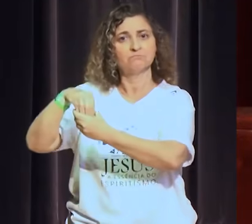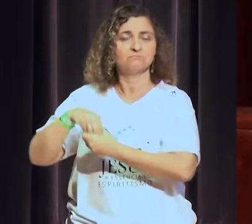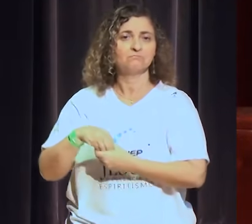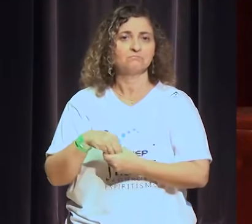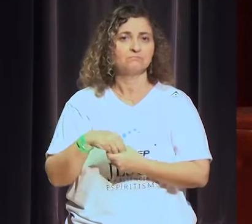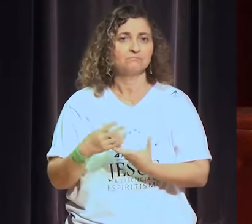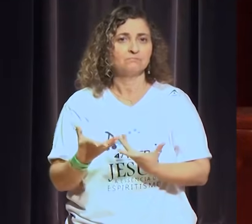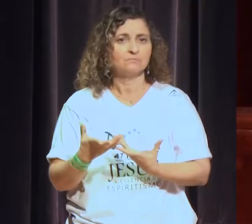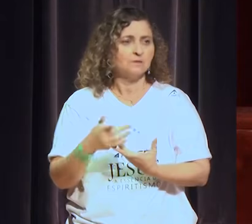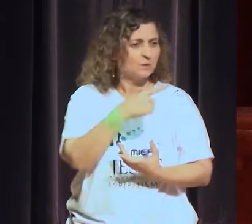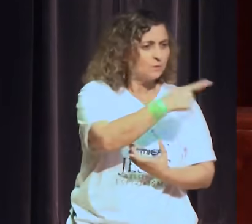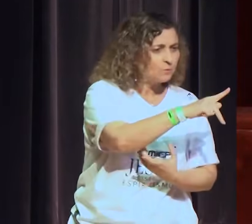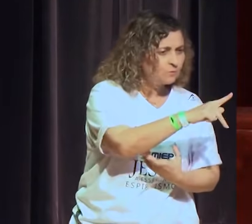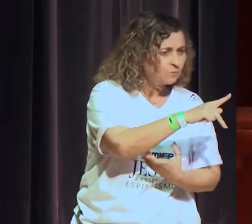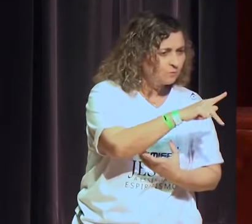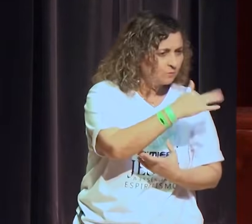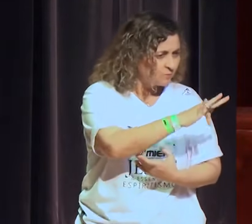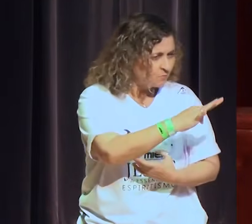É maior?